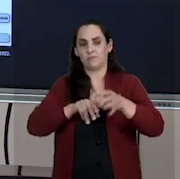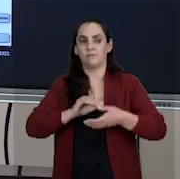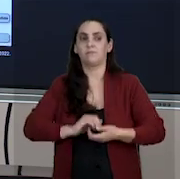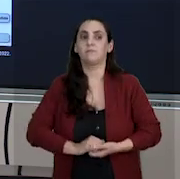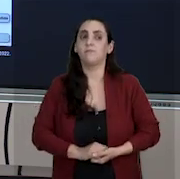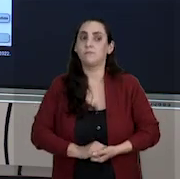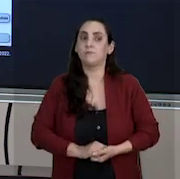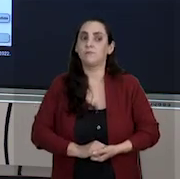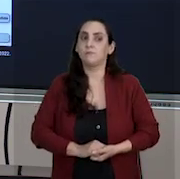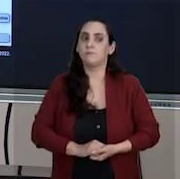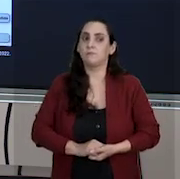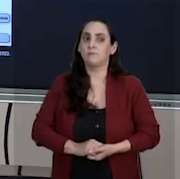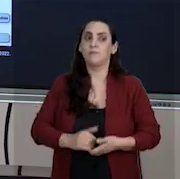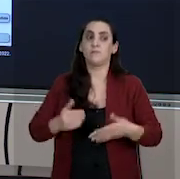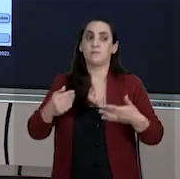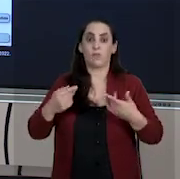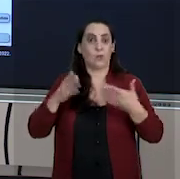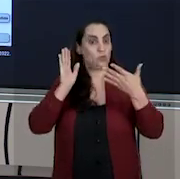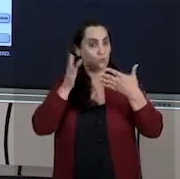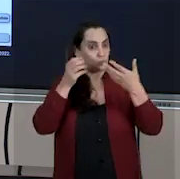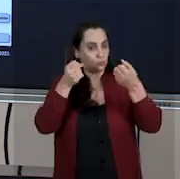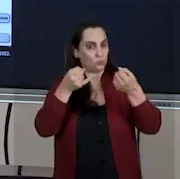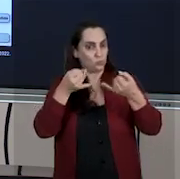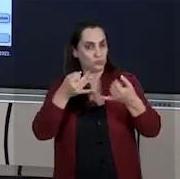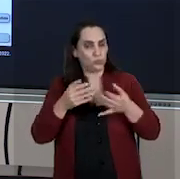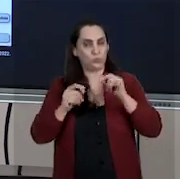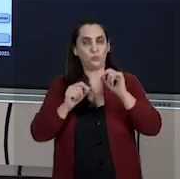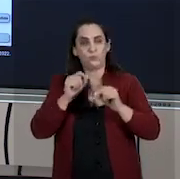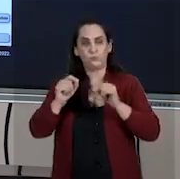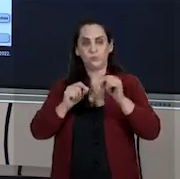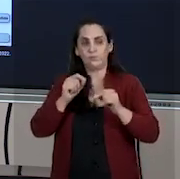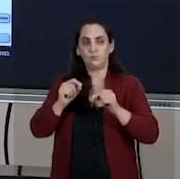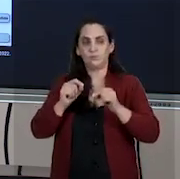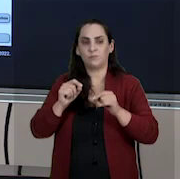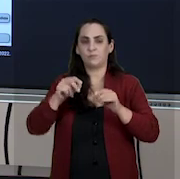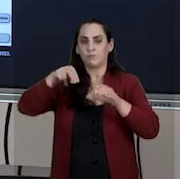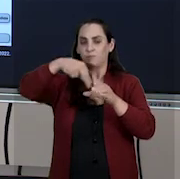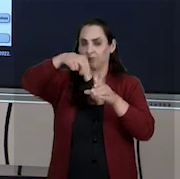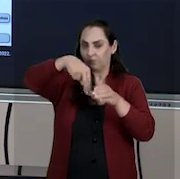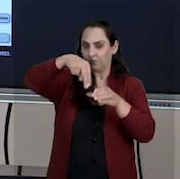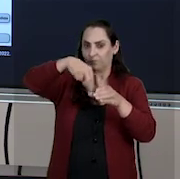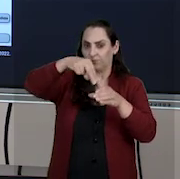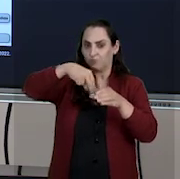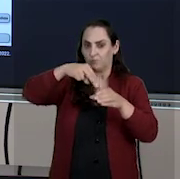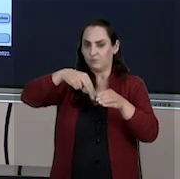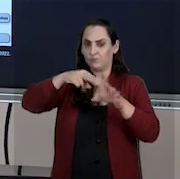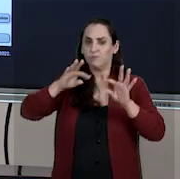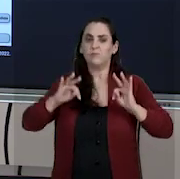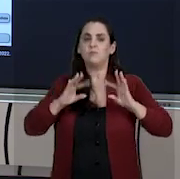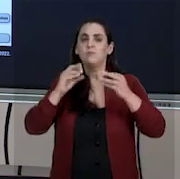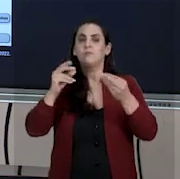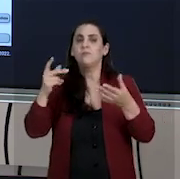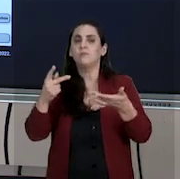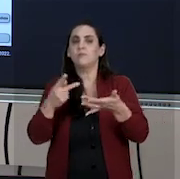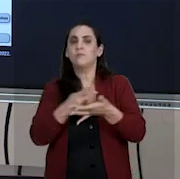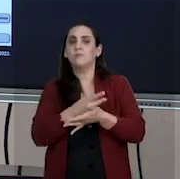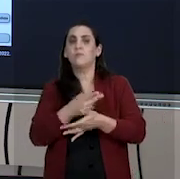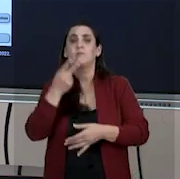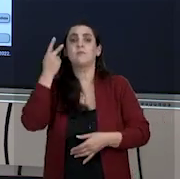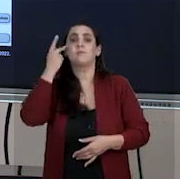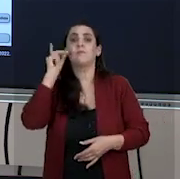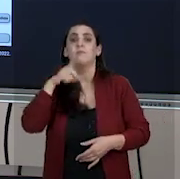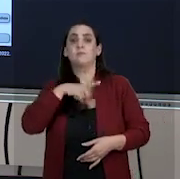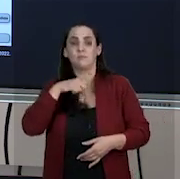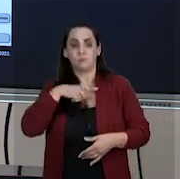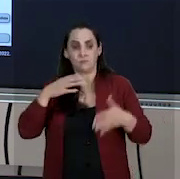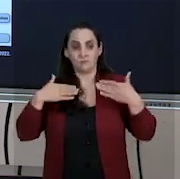Bom, pessoal, eu falei para vocês da questão da nutrição. Isso tudo ocorre para que ocorra dentro